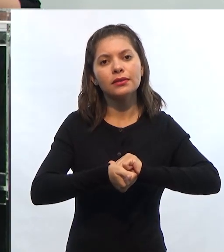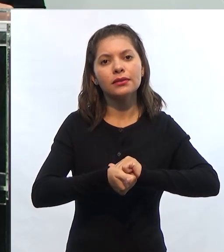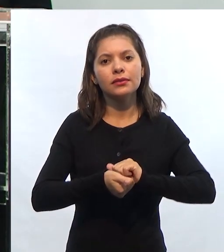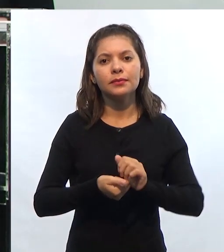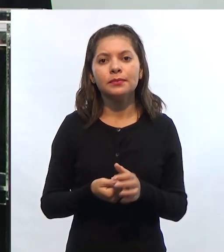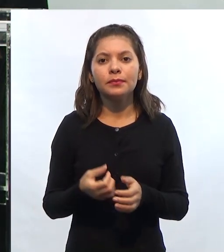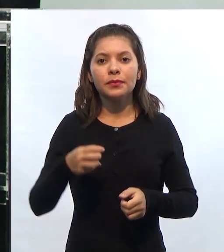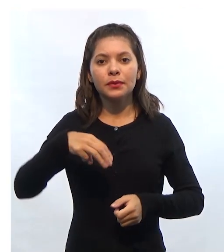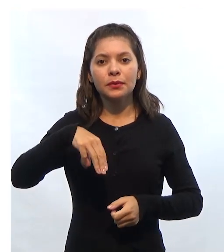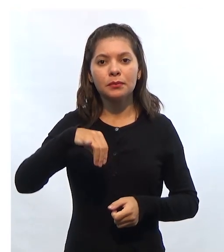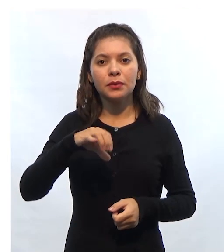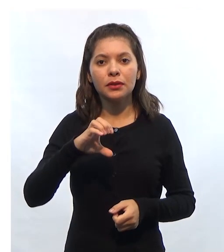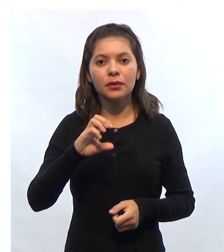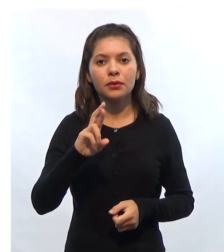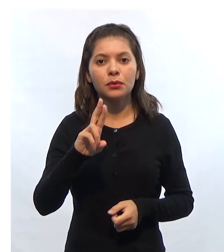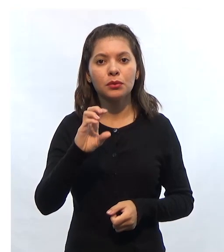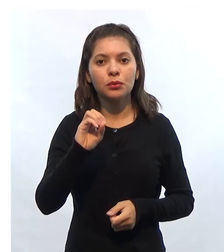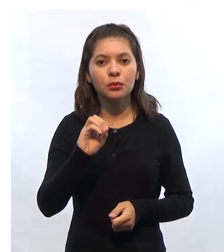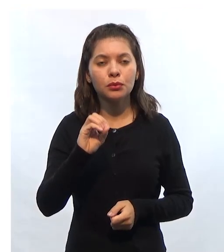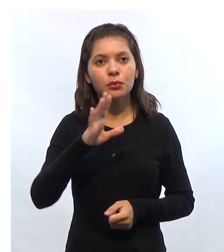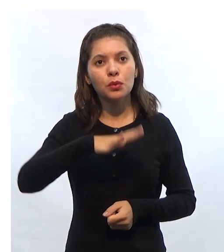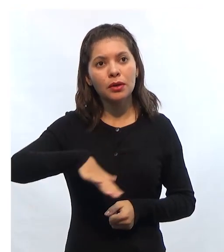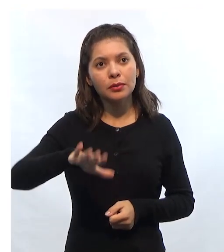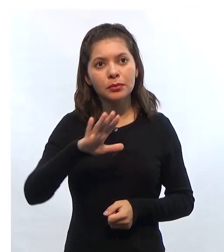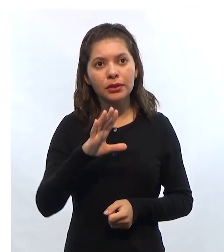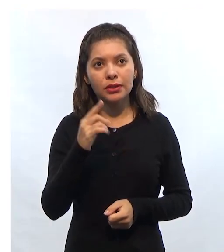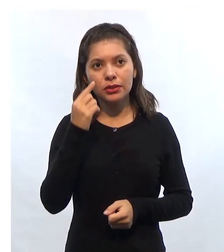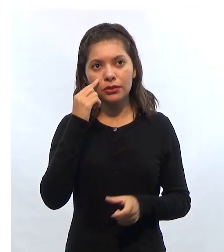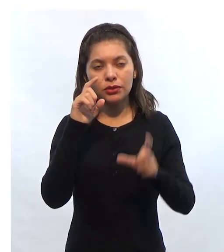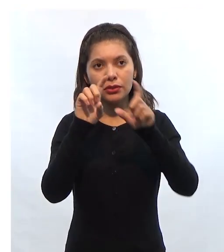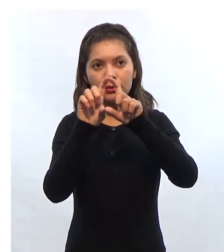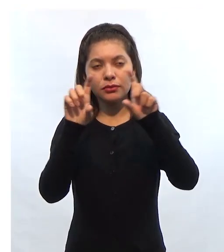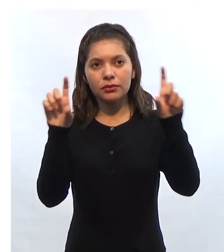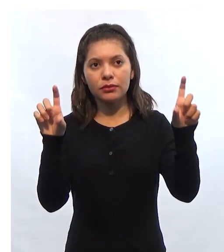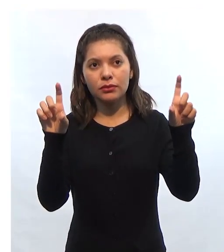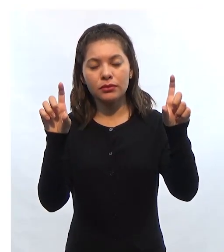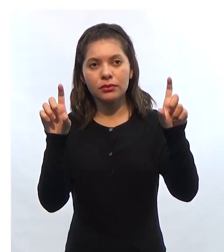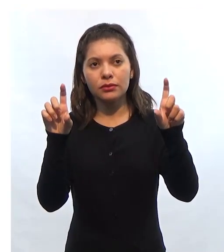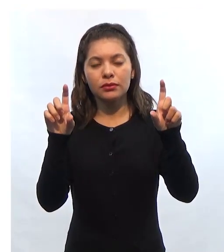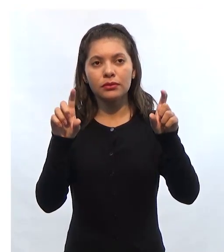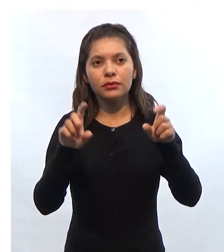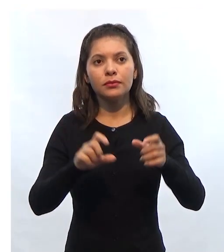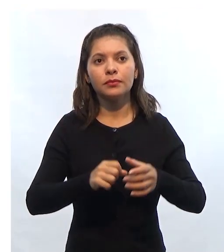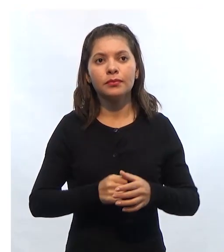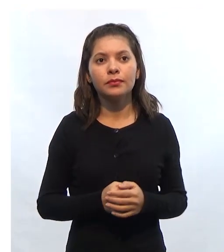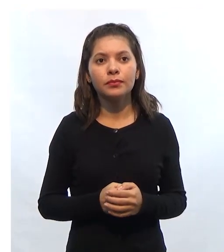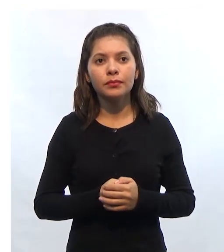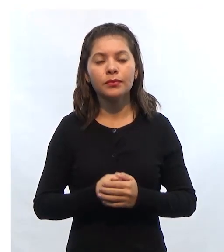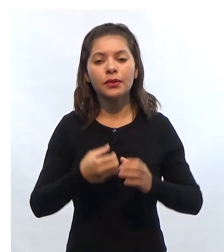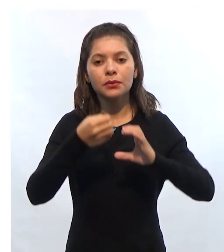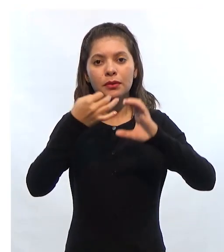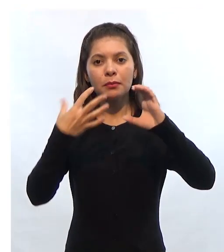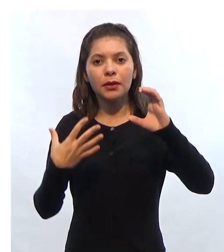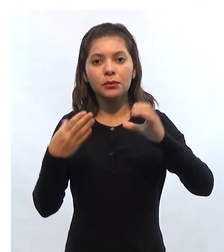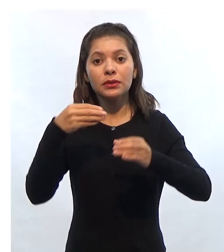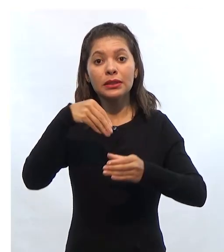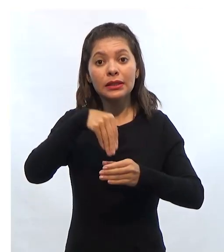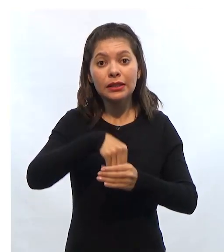esses aspectos. Já o microambiente, tá? Micro, são os